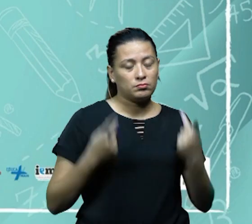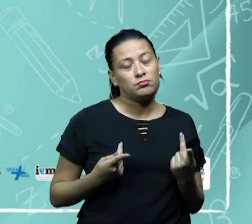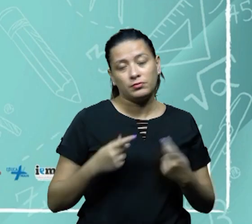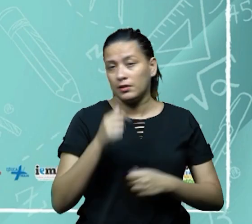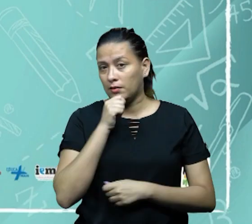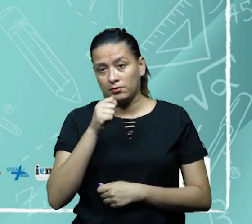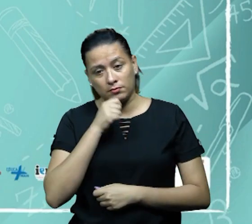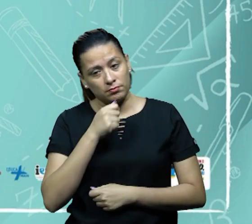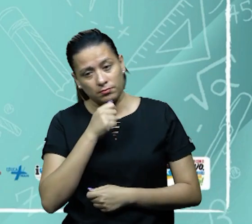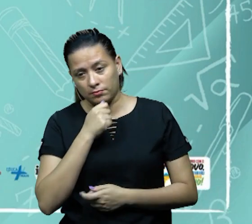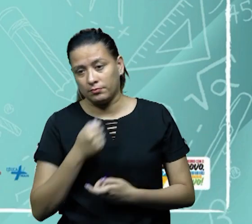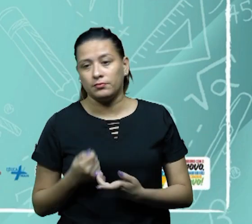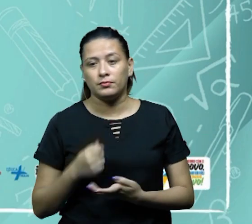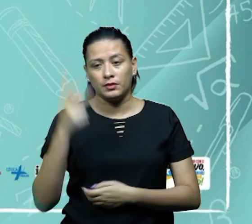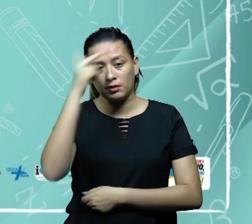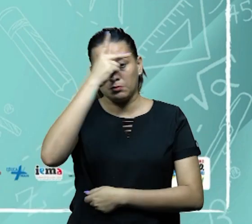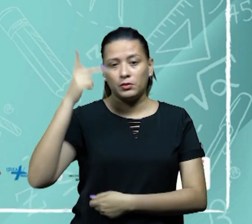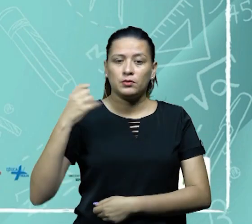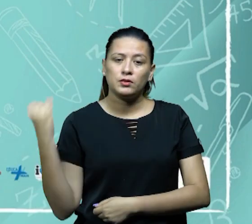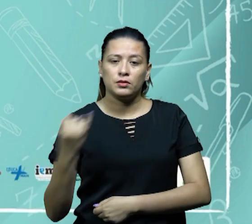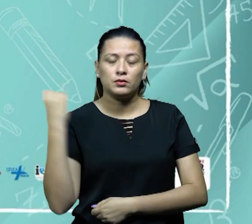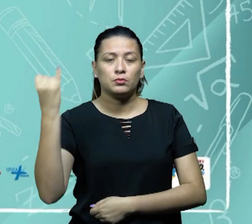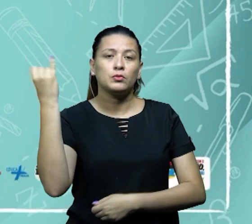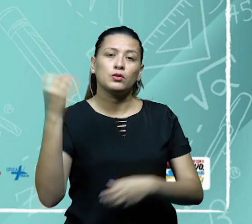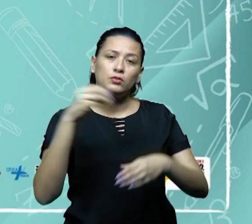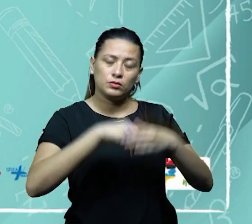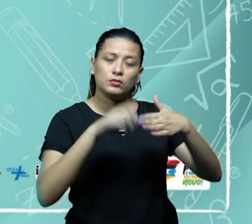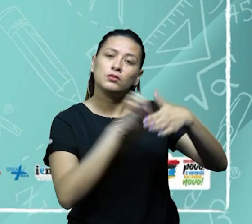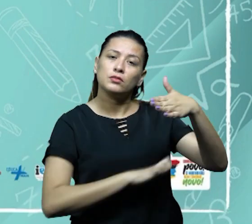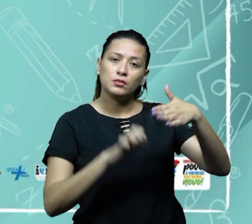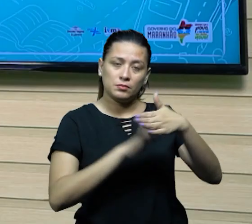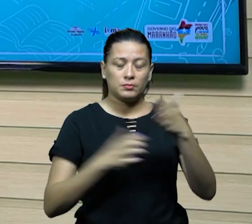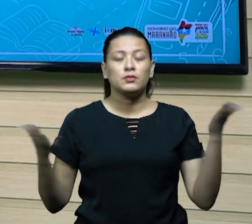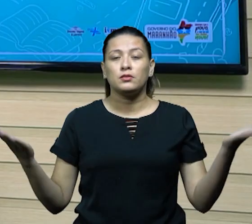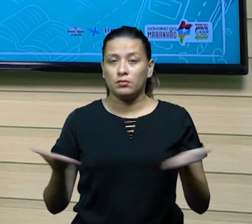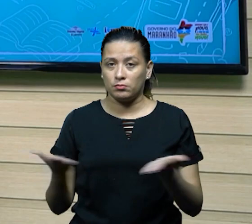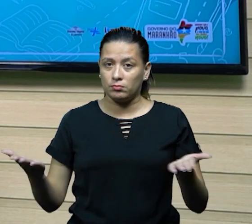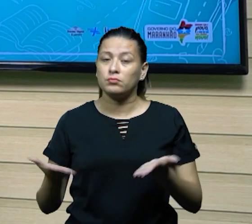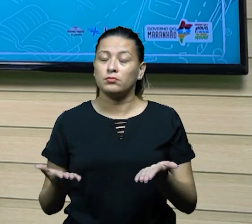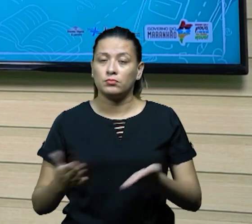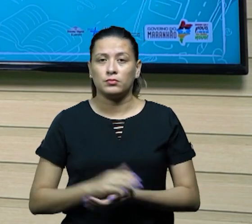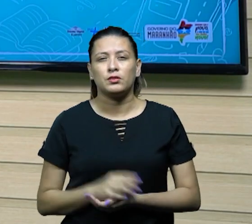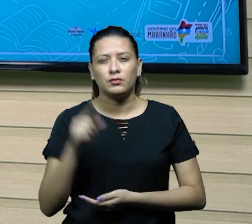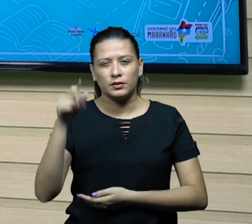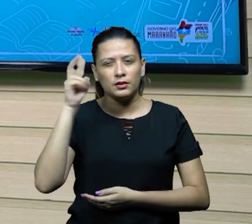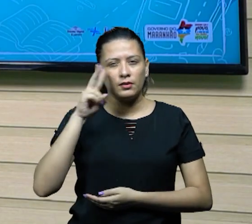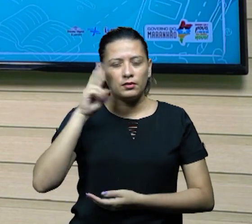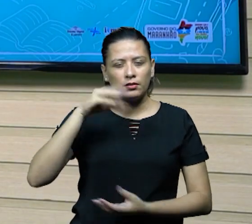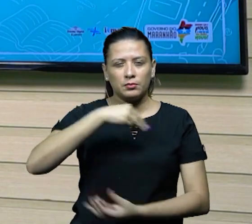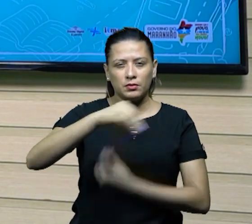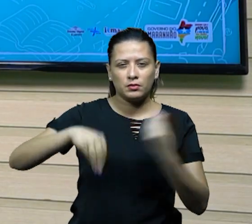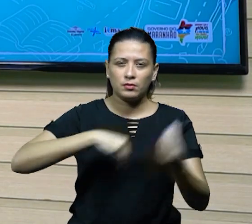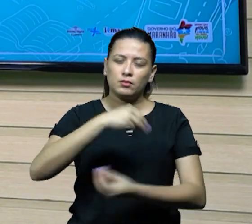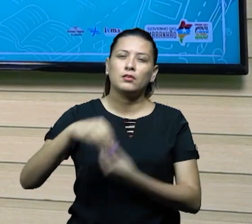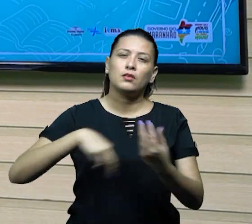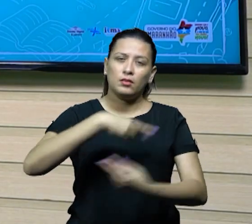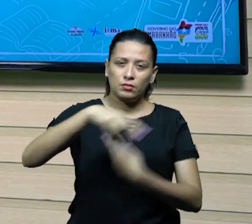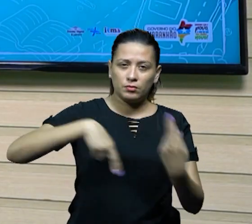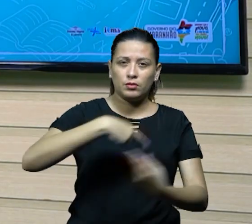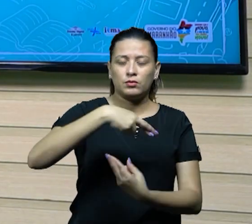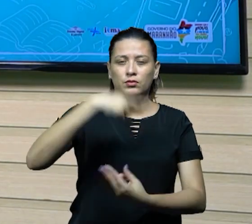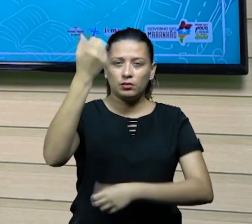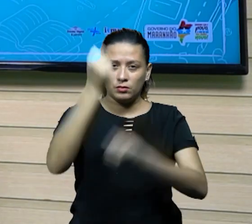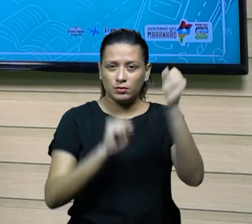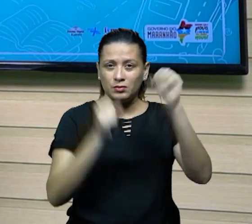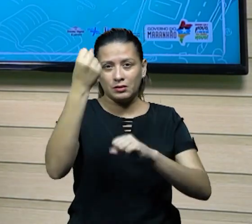se concretizaram. Nunca as pessoas foram tão importantes nas organizações como hoje. Vocês devem lembrar da época da Revolução Industrial, que surgiram as máquinas. Ixi,